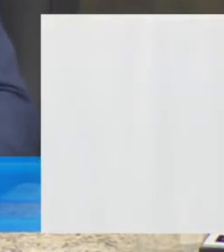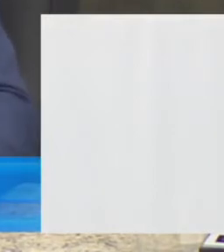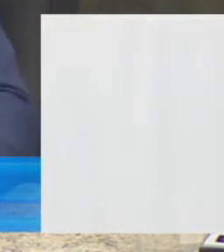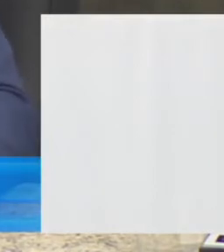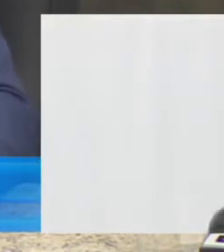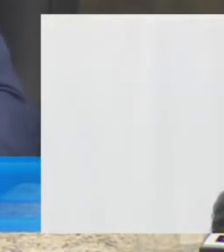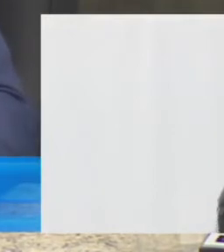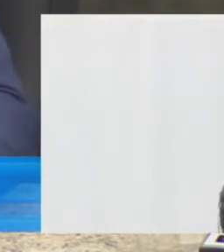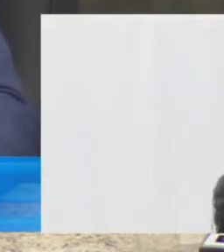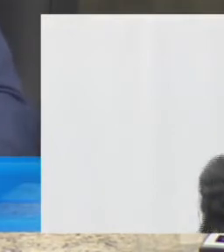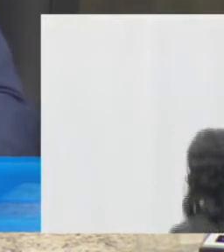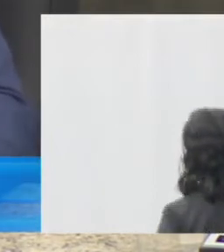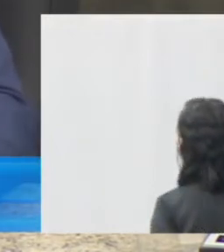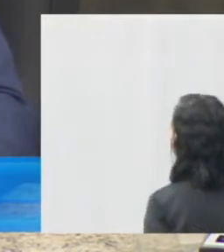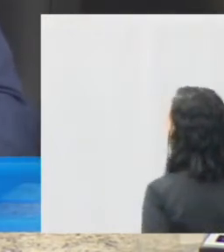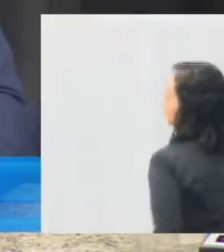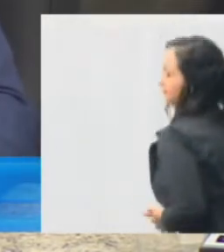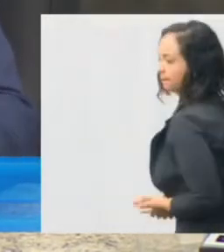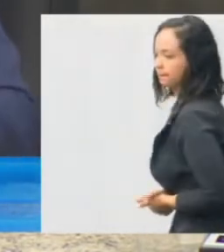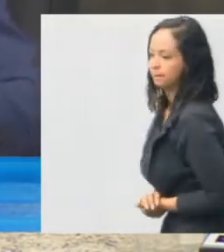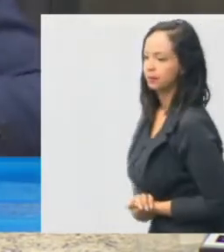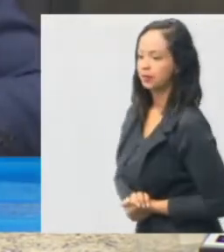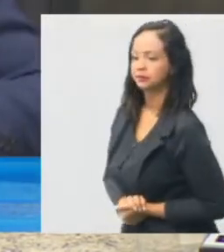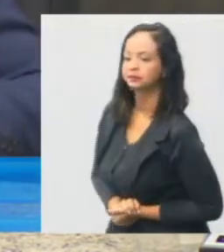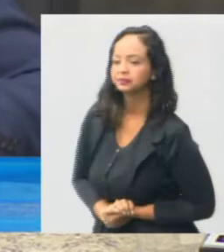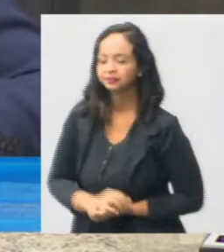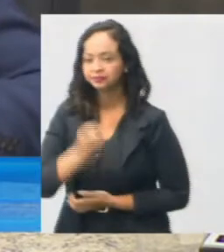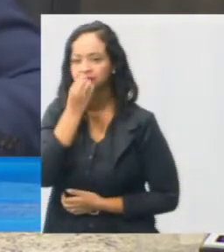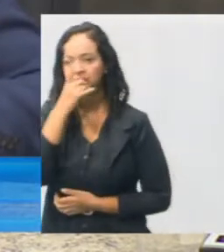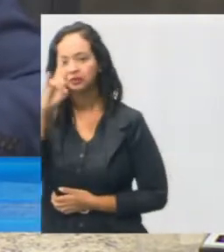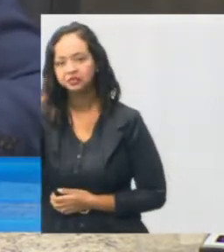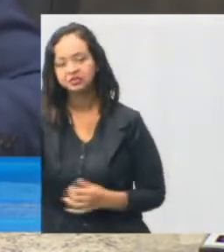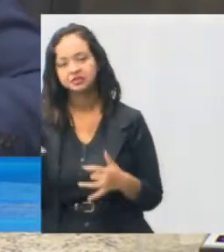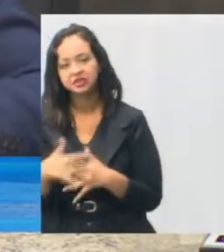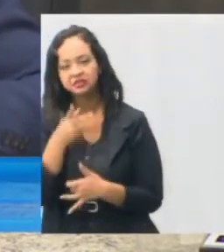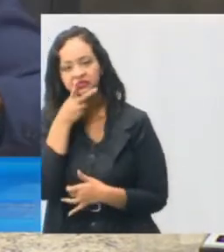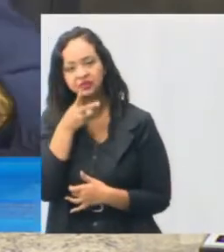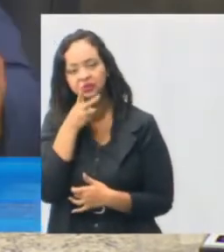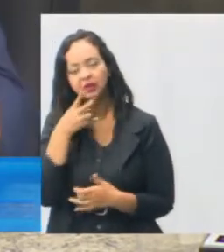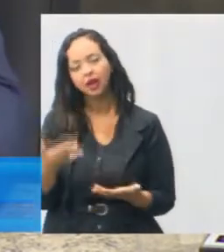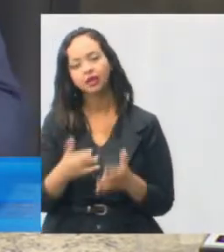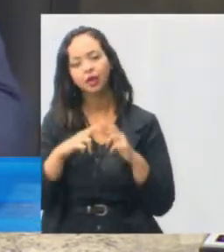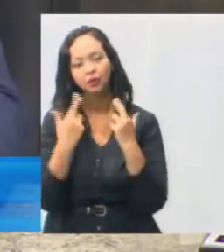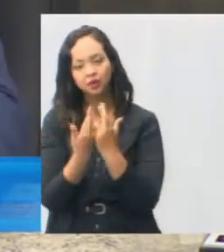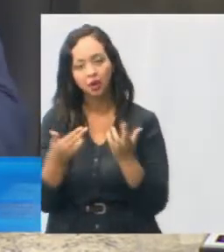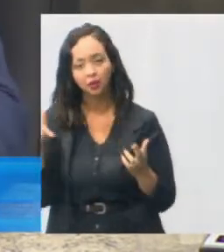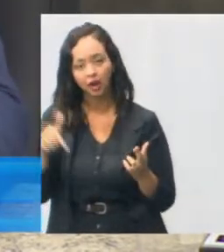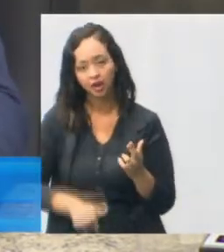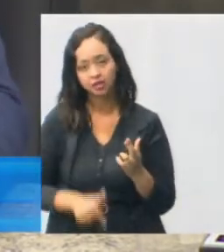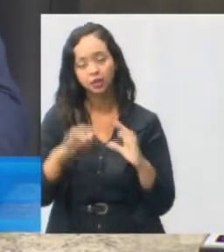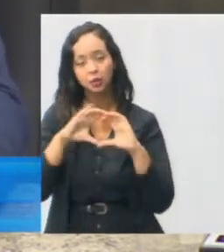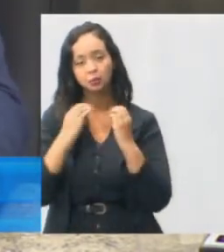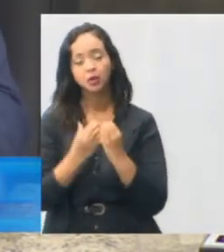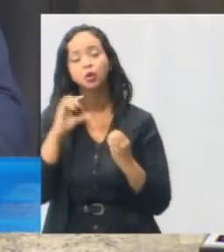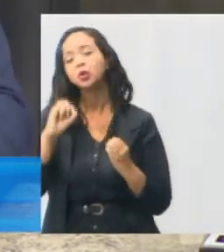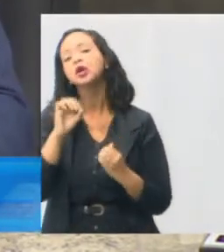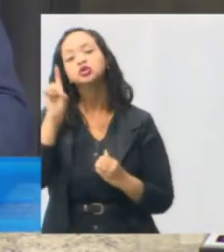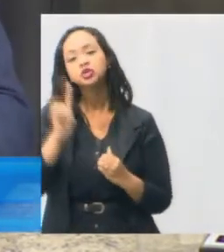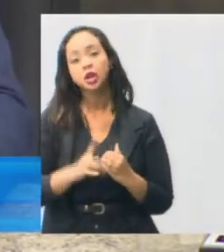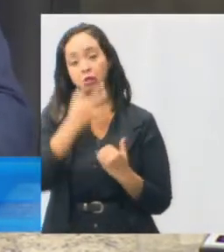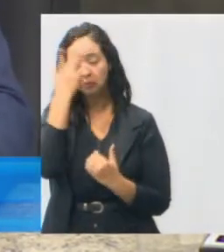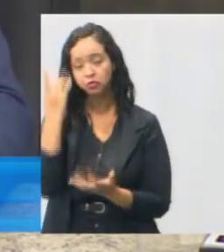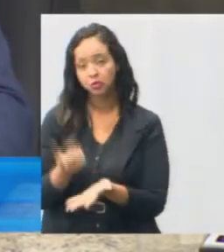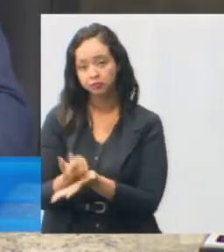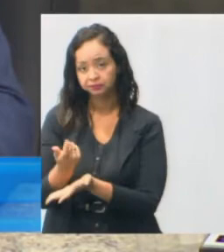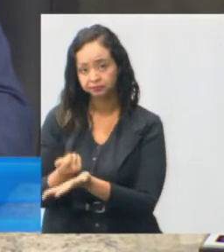Bom dia, cidade Vitória. Estamos aqui reunidos na Comissão de Direitos e Defesa do Consumidor.